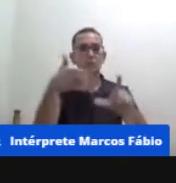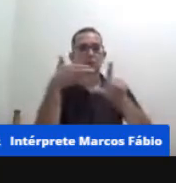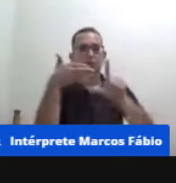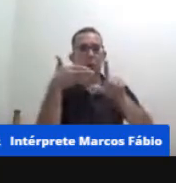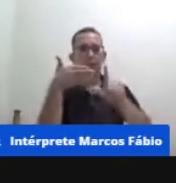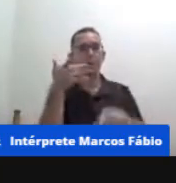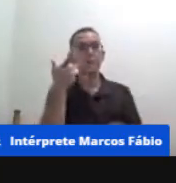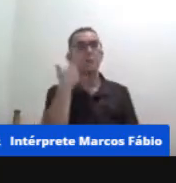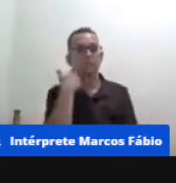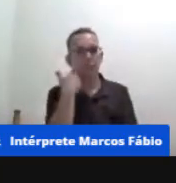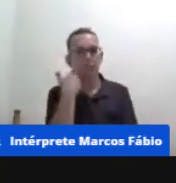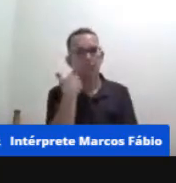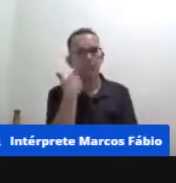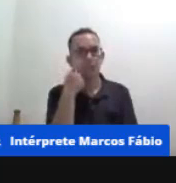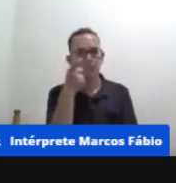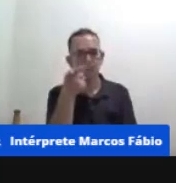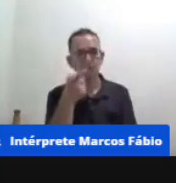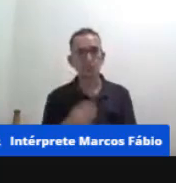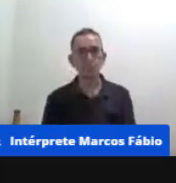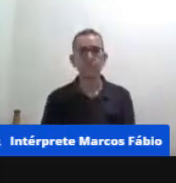isso.